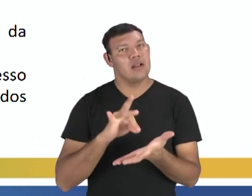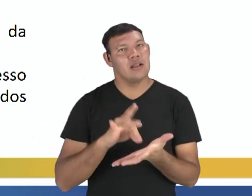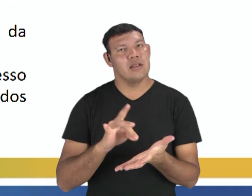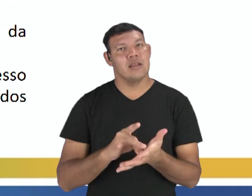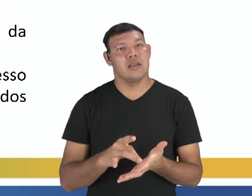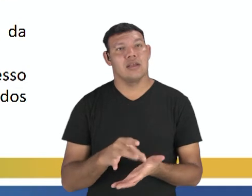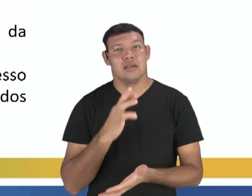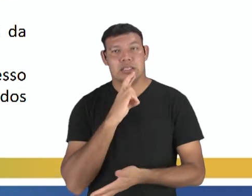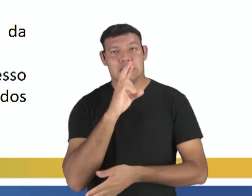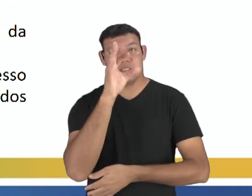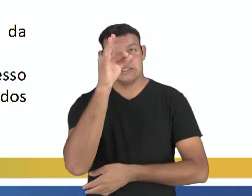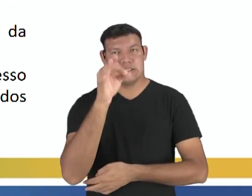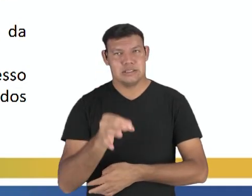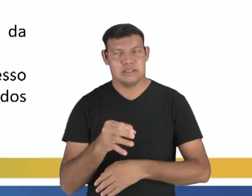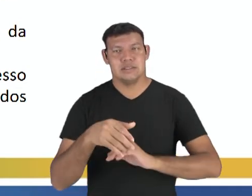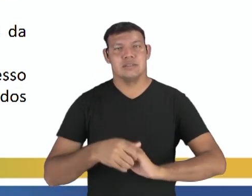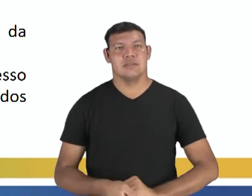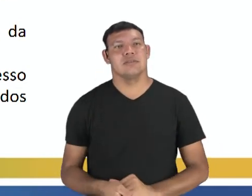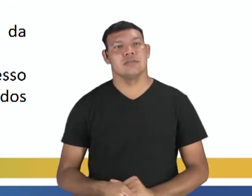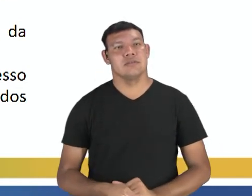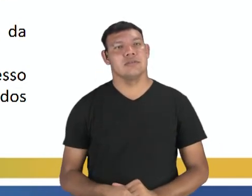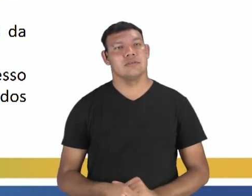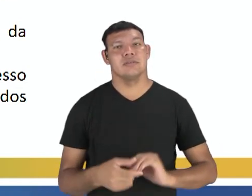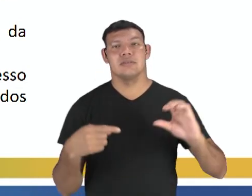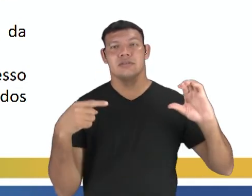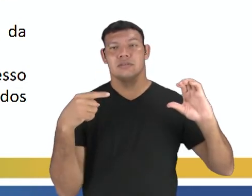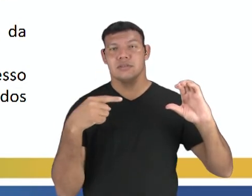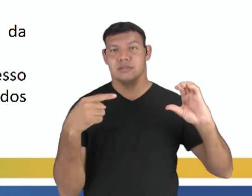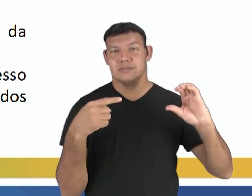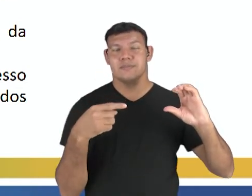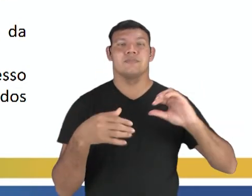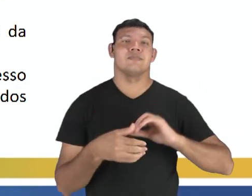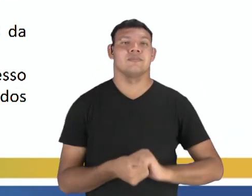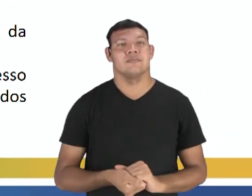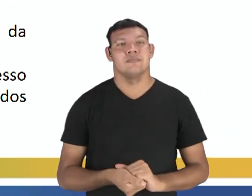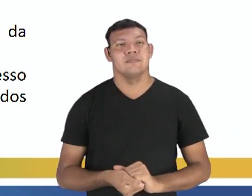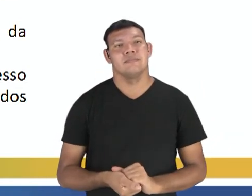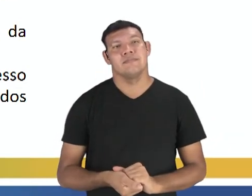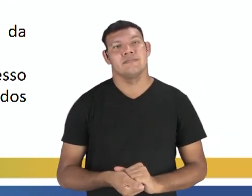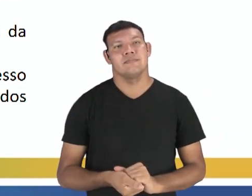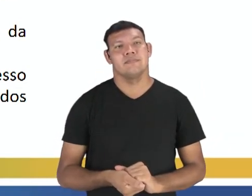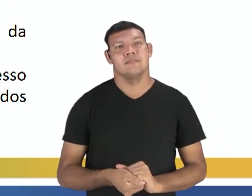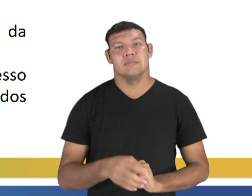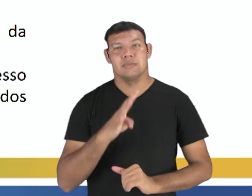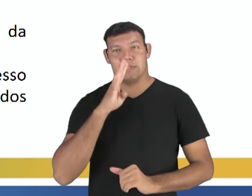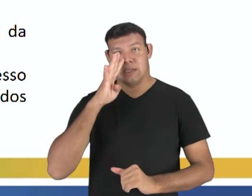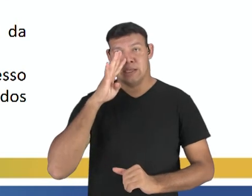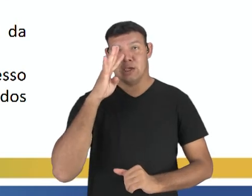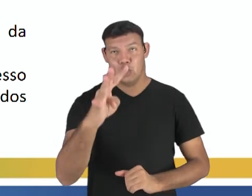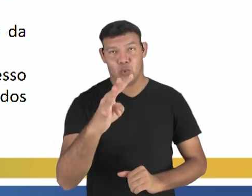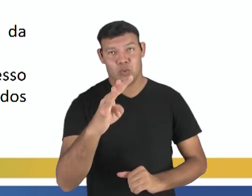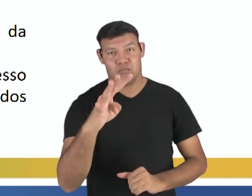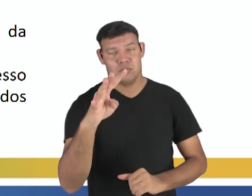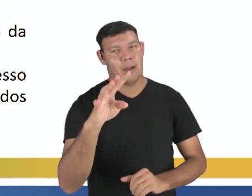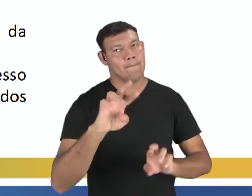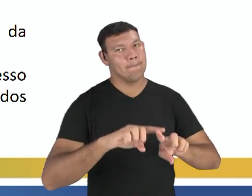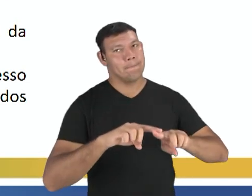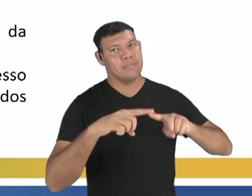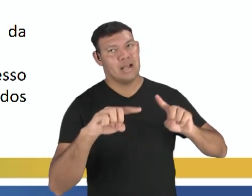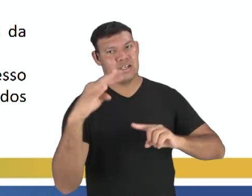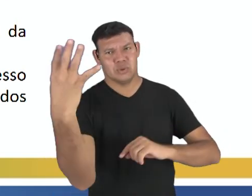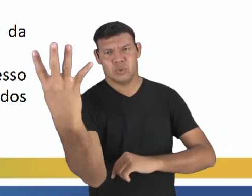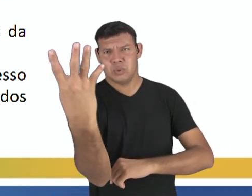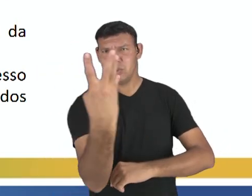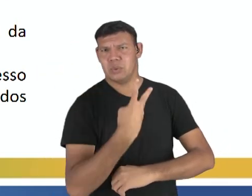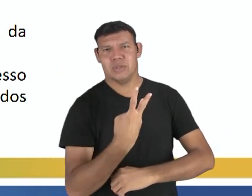A alternativa correta que a gente vai ter aí, emitem juízos sobre os outros, mas não se veem na posição de